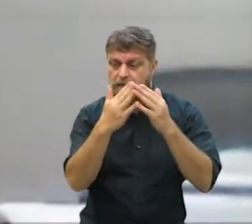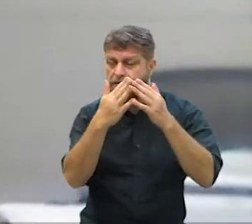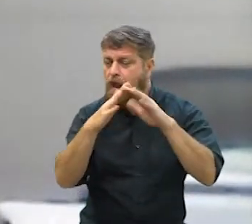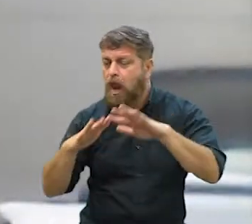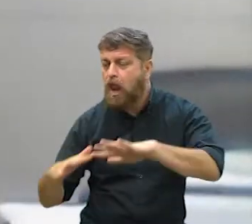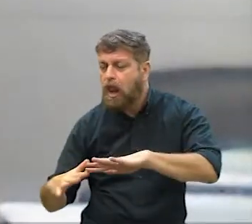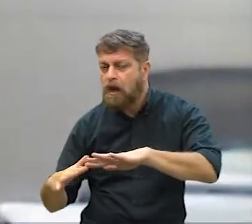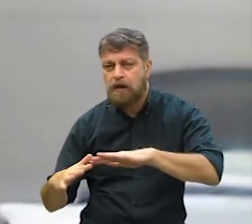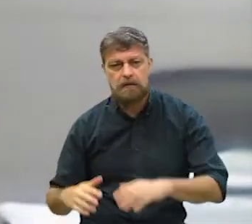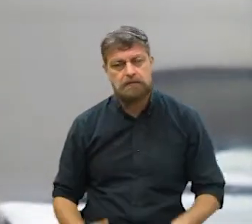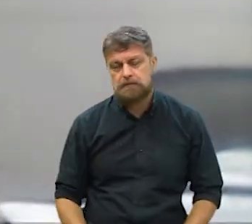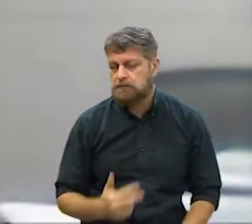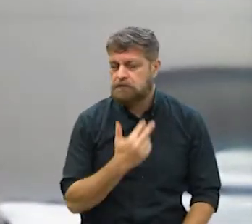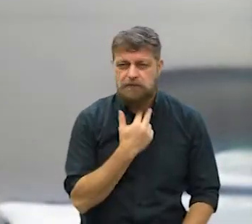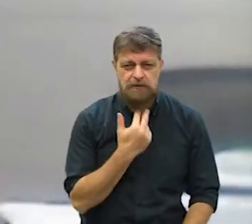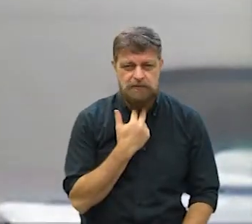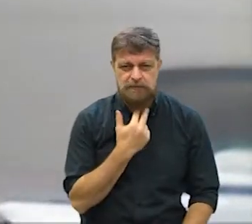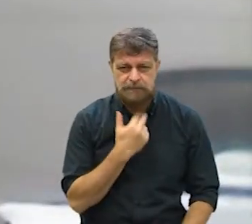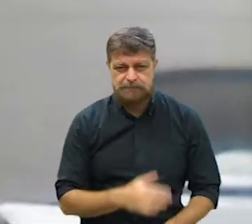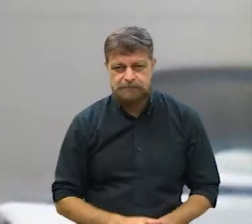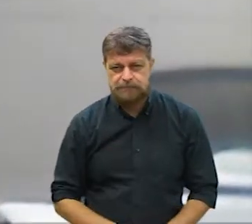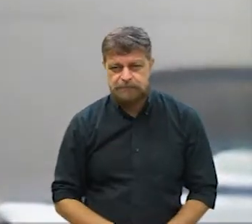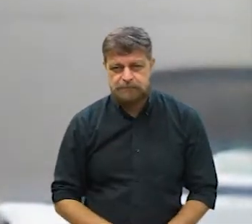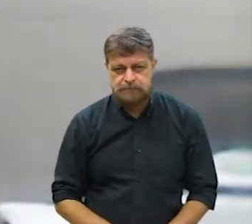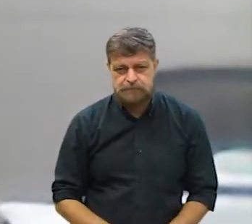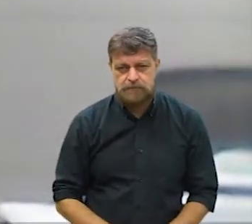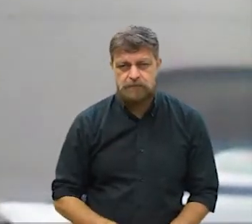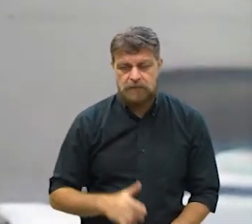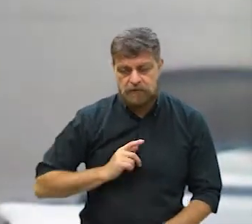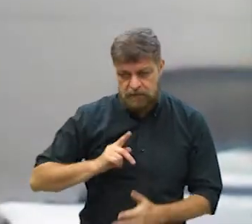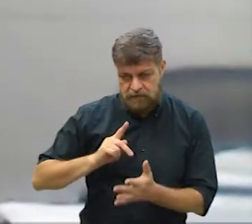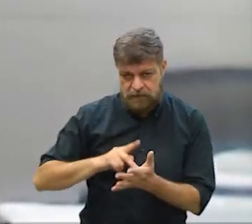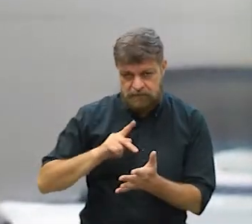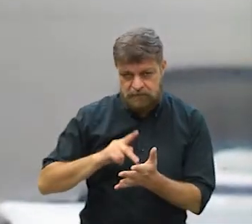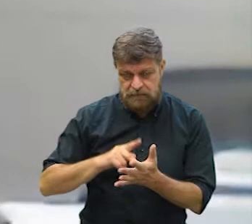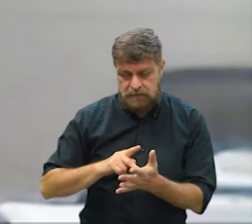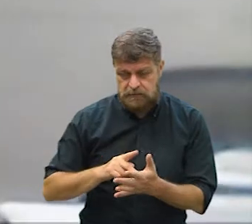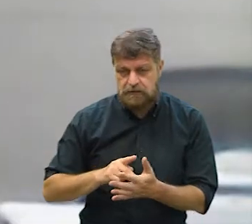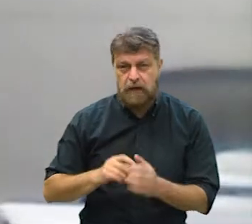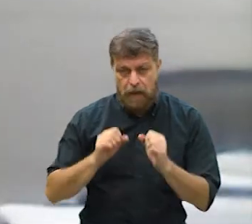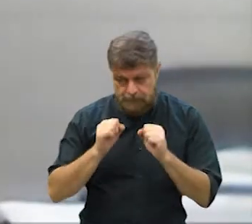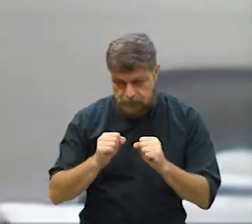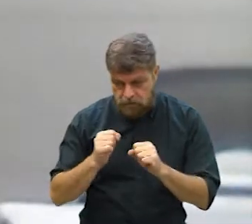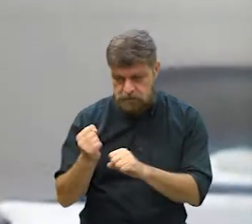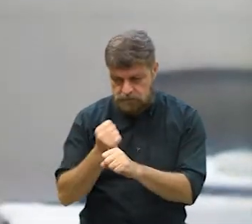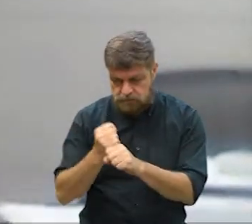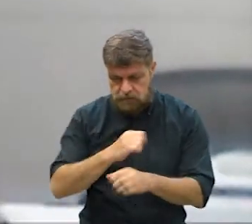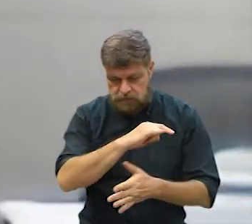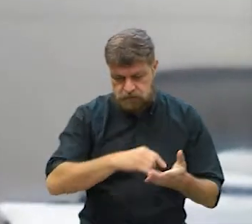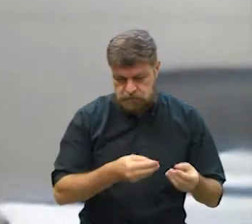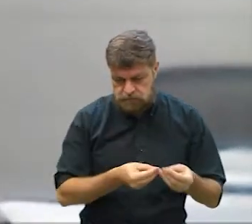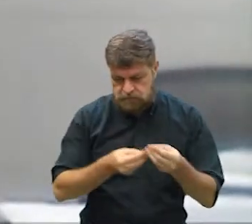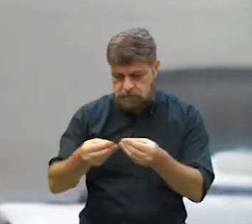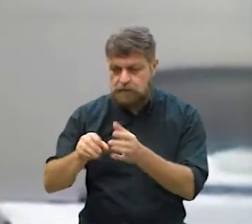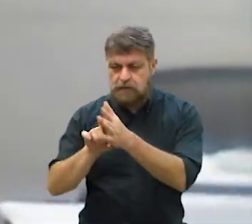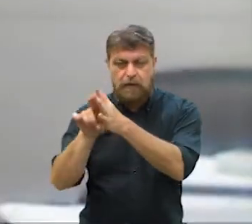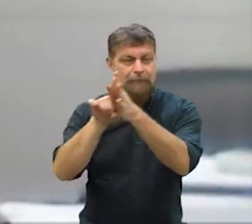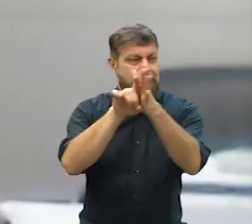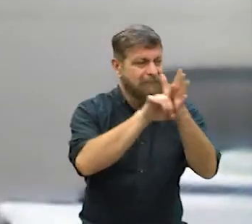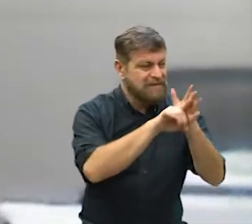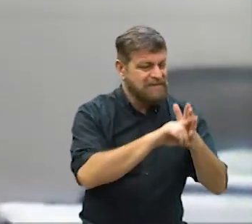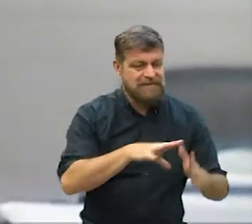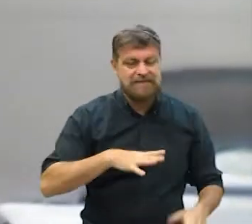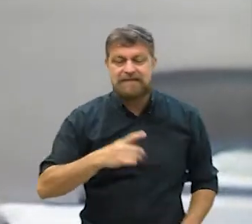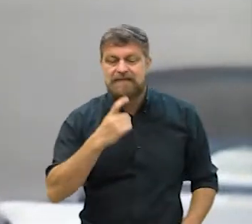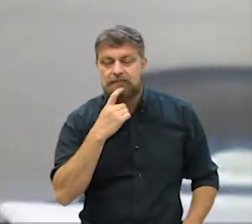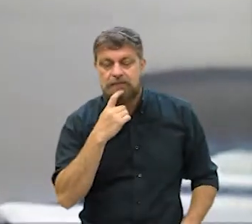como é que fala? Desmoronamento, né? Não pode. Mas as 2 coisas são verdadeiras. Onde puder, nós vamos fazer. Nós já temos mapeado,